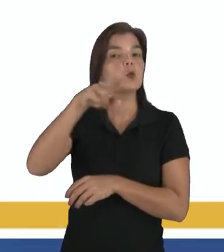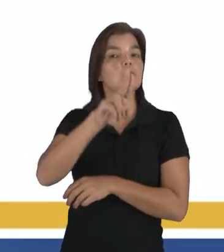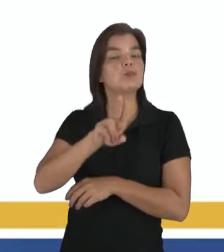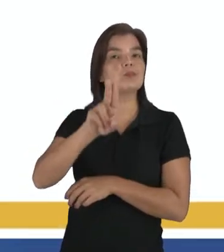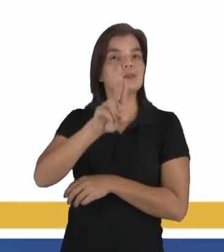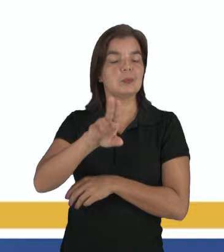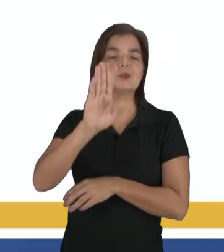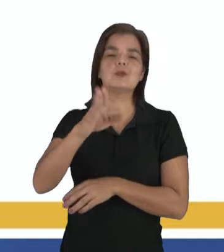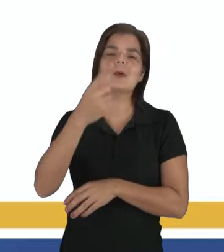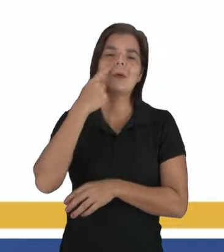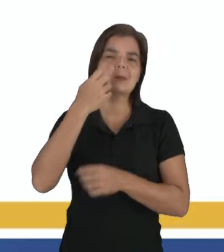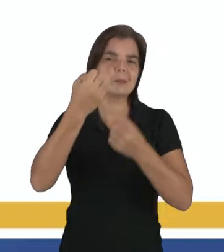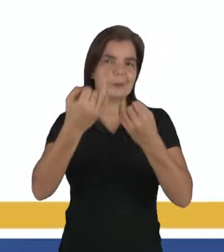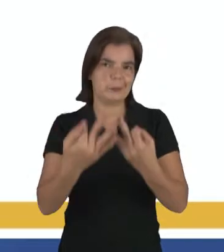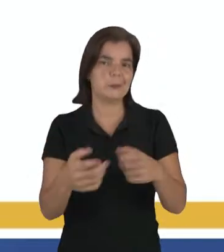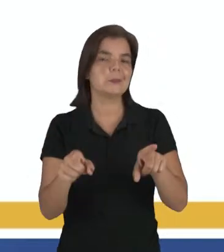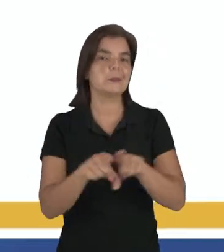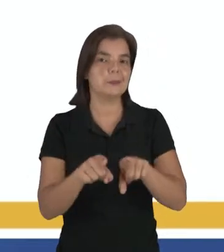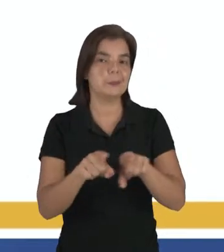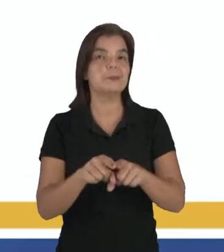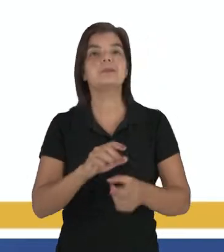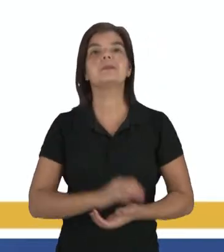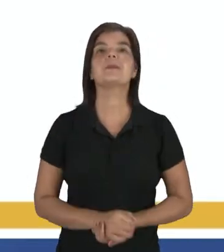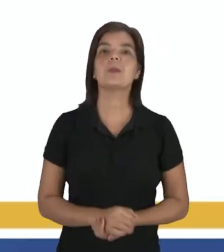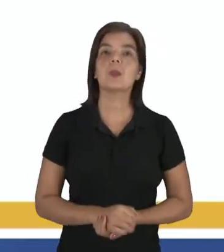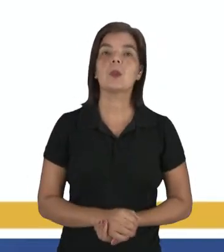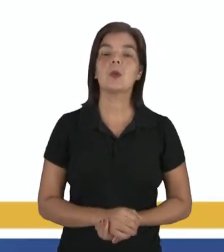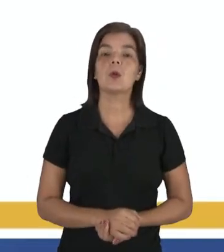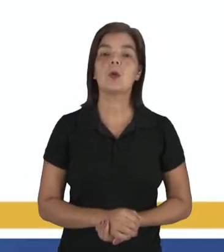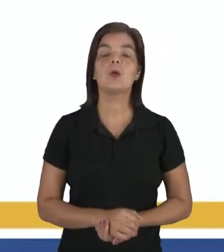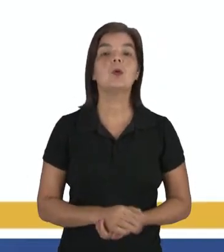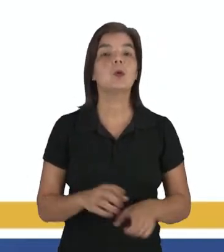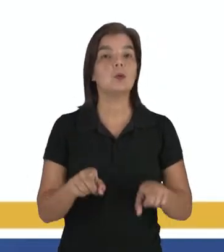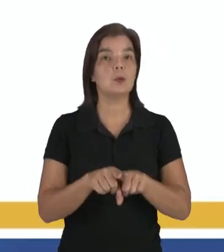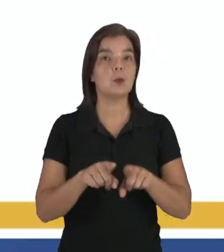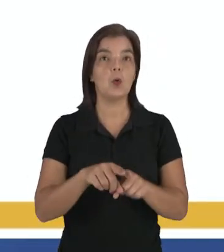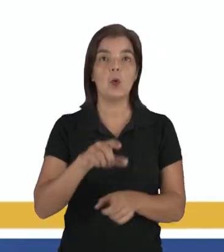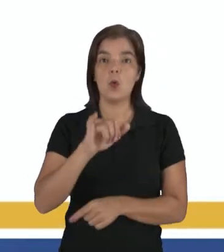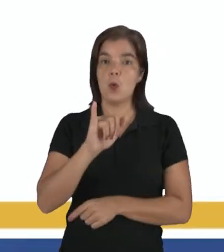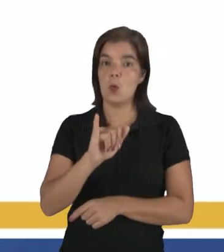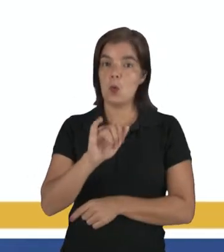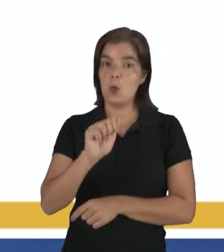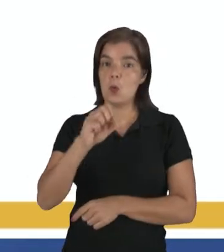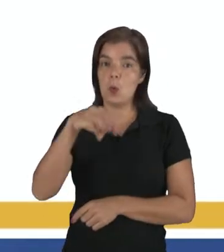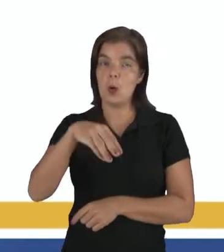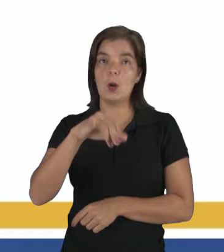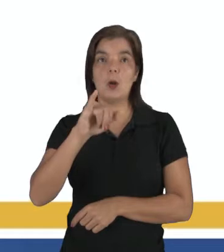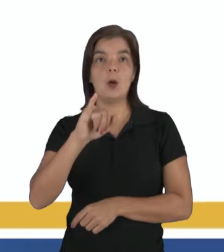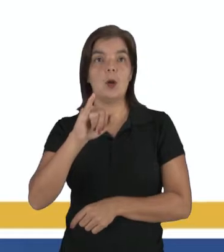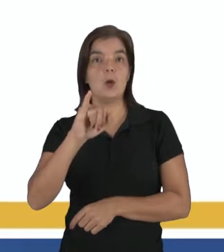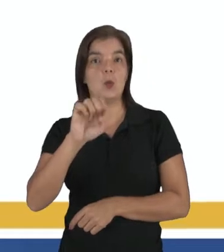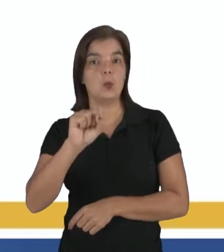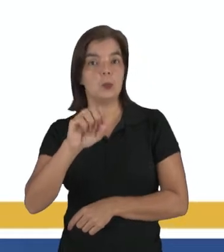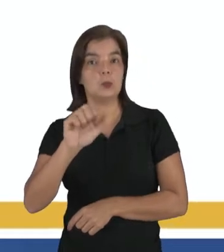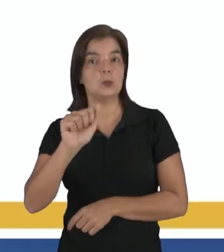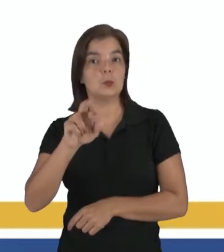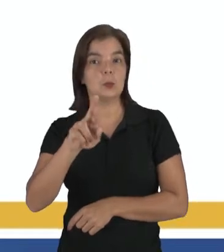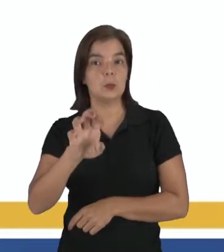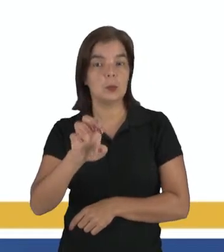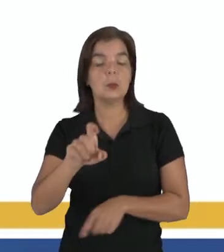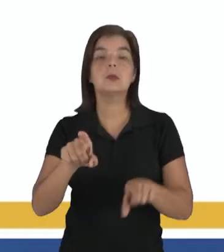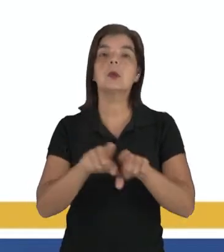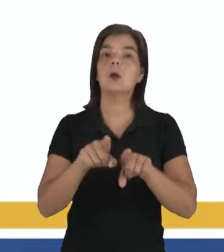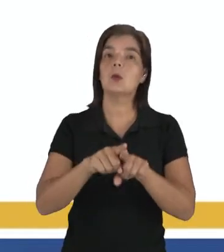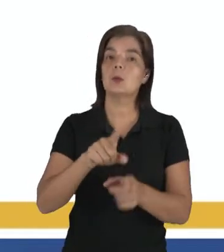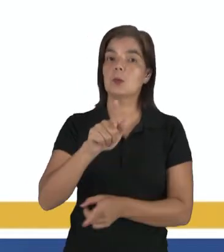você está usando. A gente já falou um pouco sobre conjugações de verbo to be, né? Então, pode ser o am, o is ou o are. Aí vai vir o